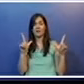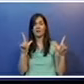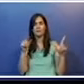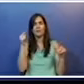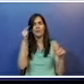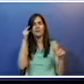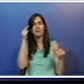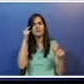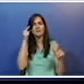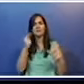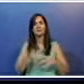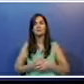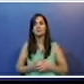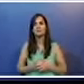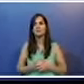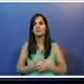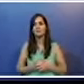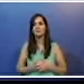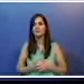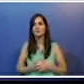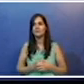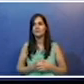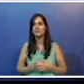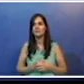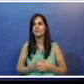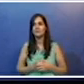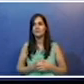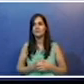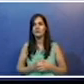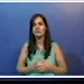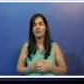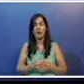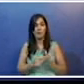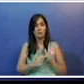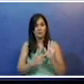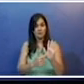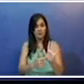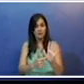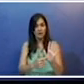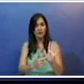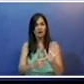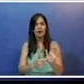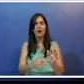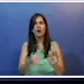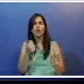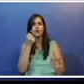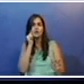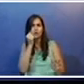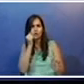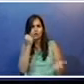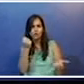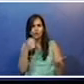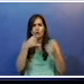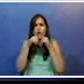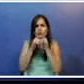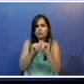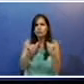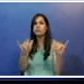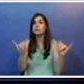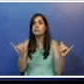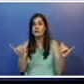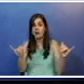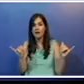pensar... Apresentar um conteúdo de natureza científica? Foi isso o objetivo? Foi divulgar? Foi anunciar?